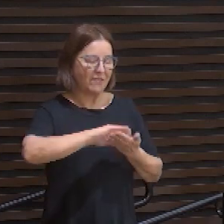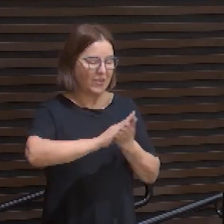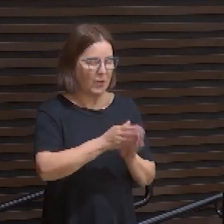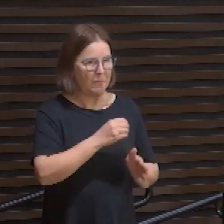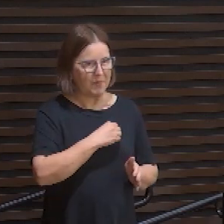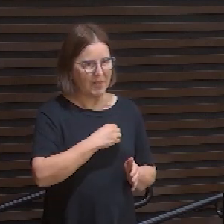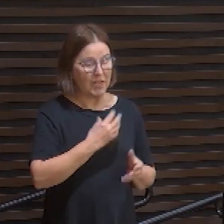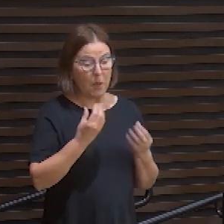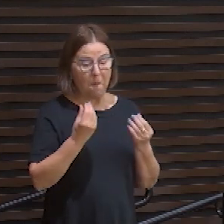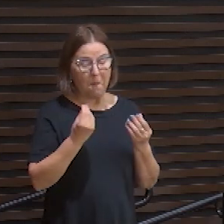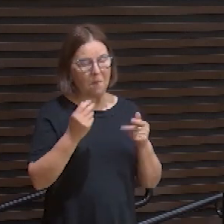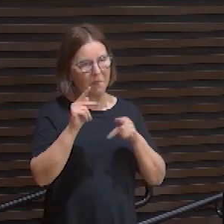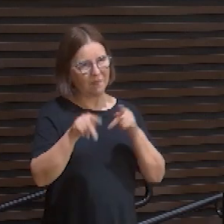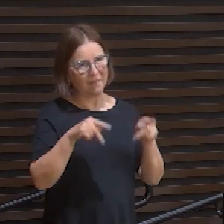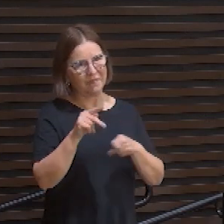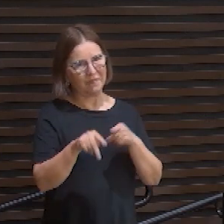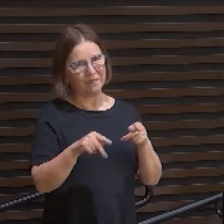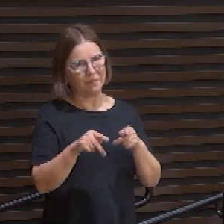de muitos,